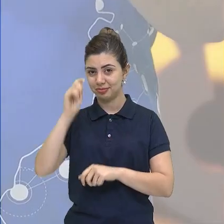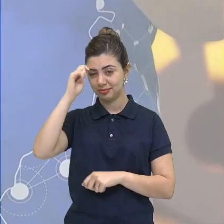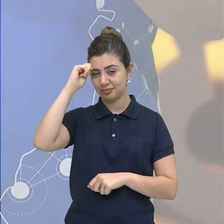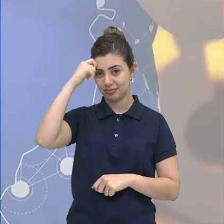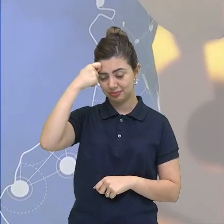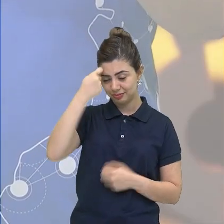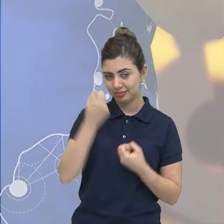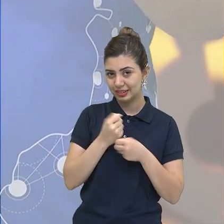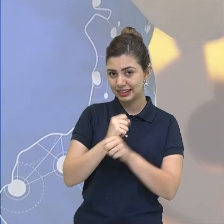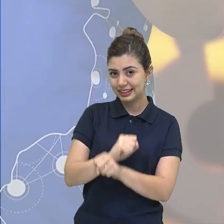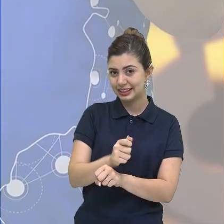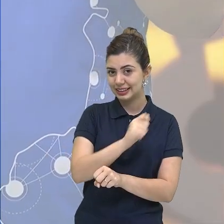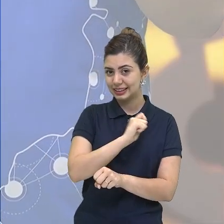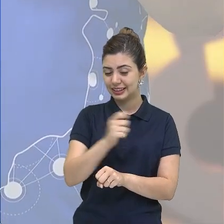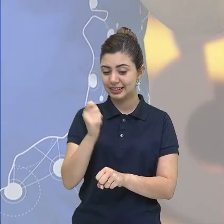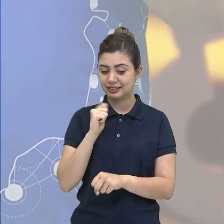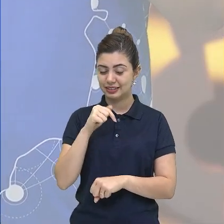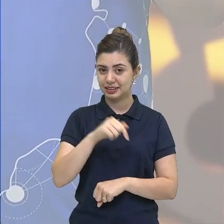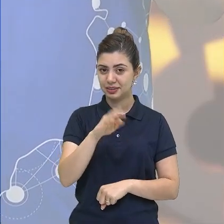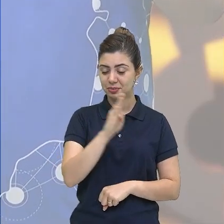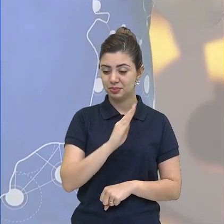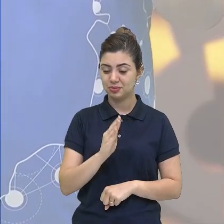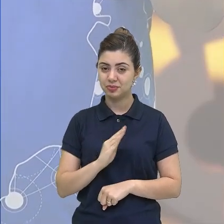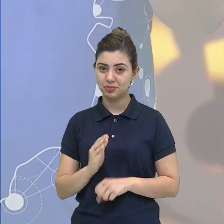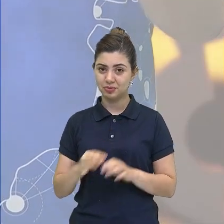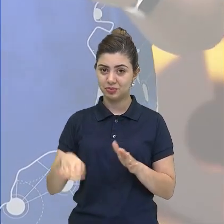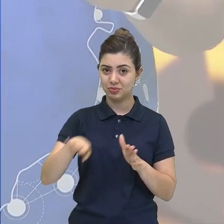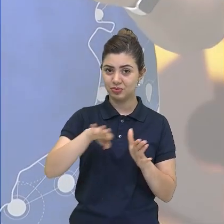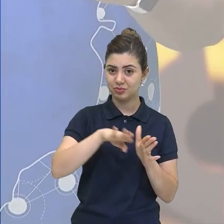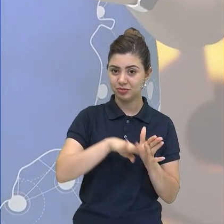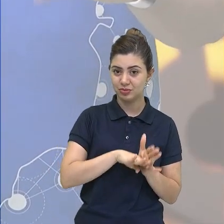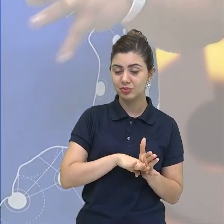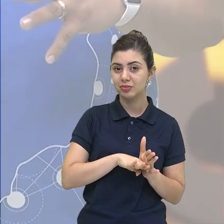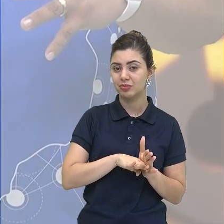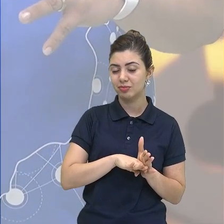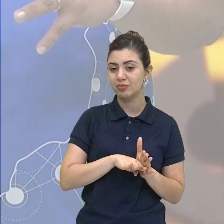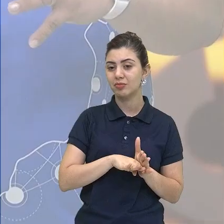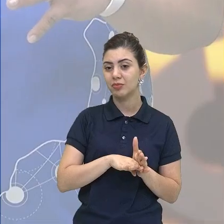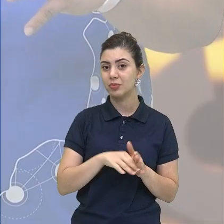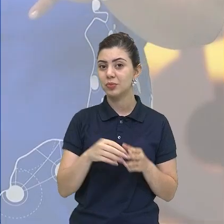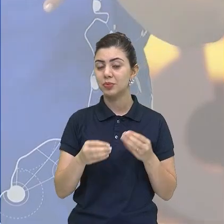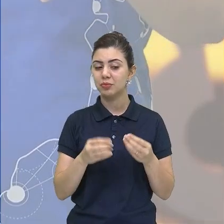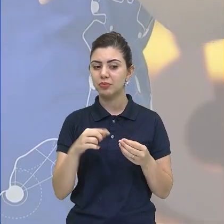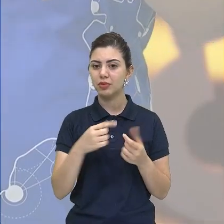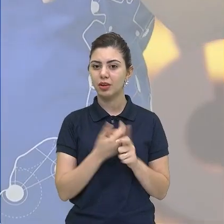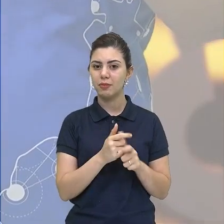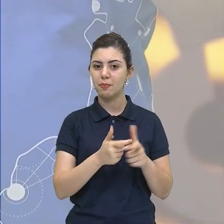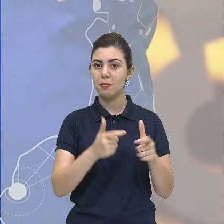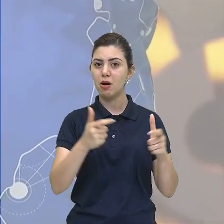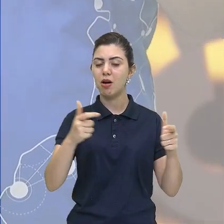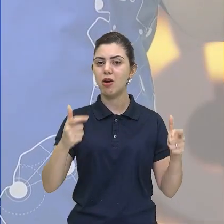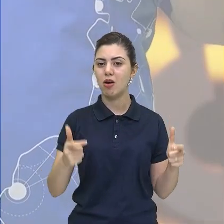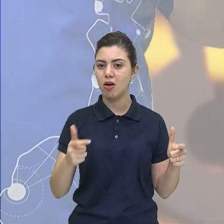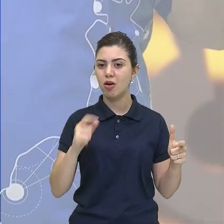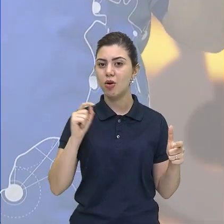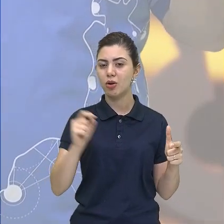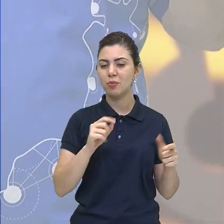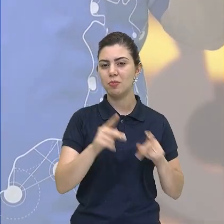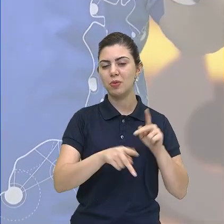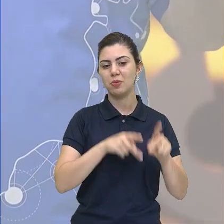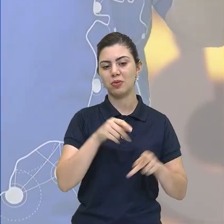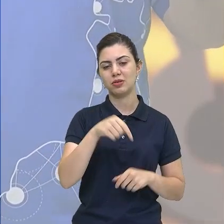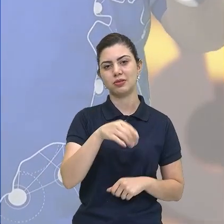vieram para o Brasil compõem um grande, ou melhor, compuseram grande parte da demografia, ou seja, da